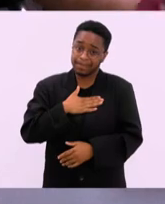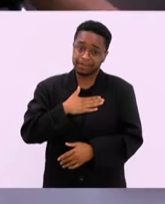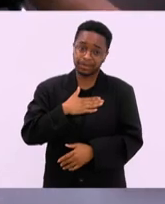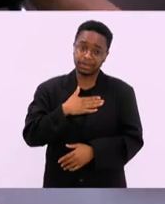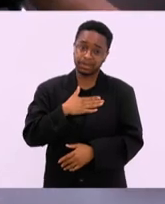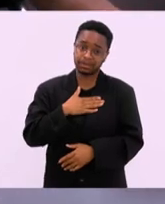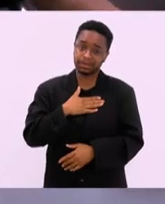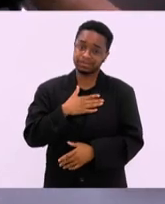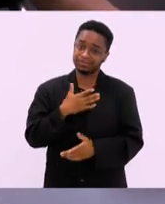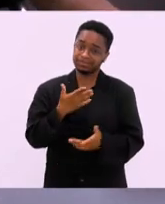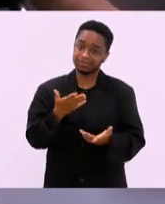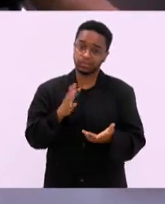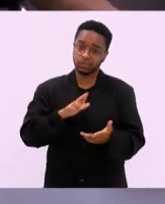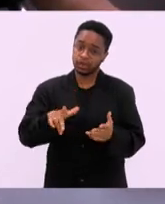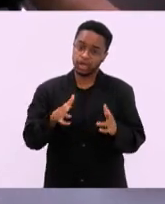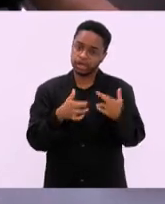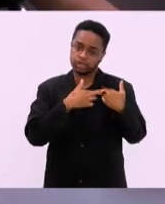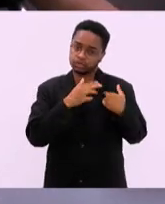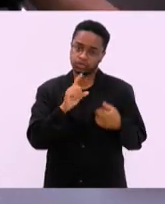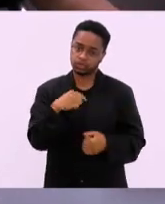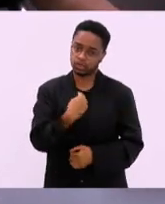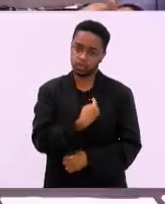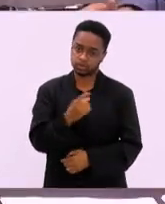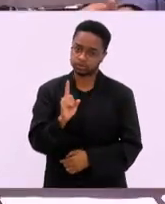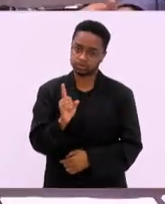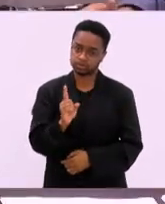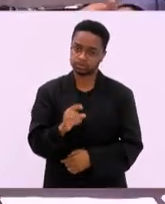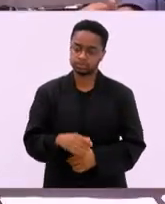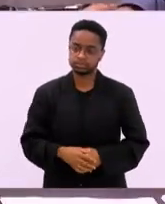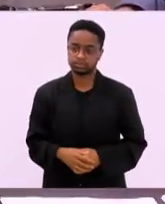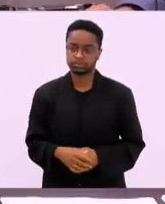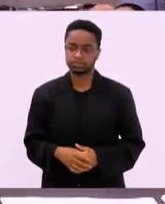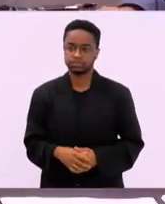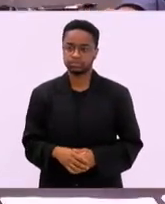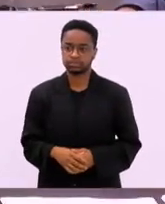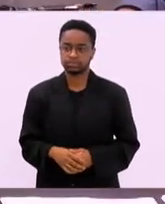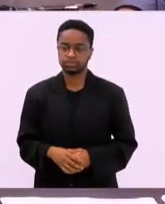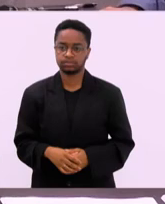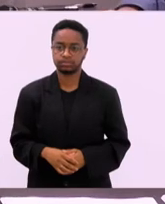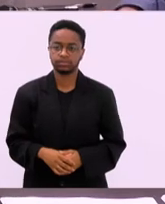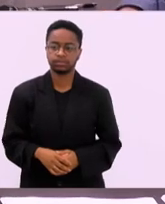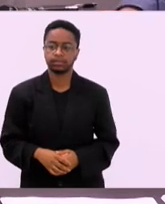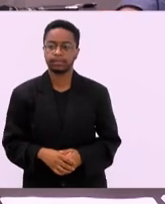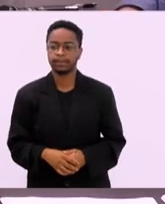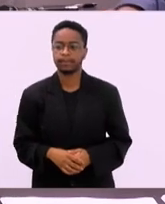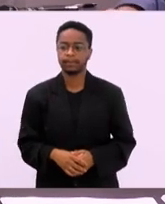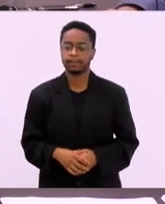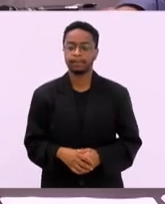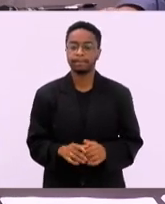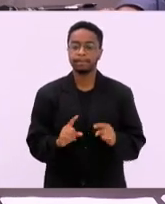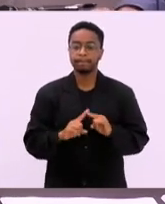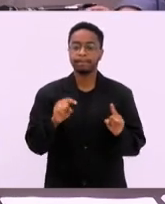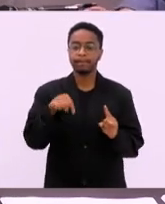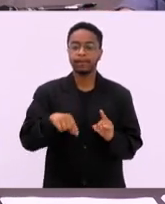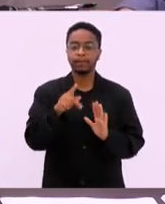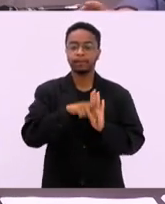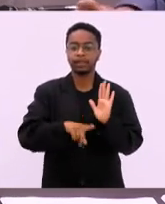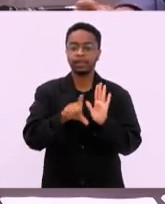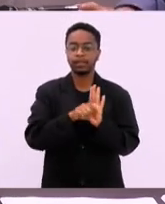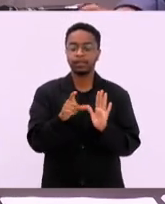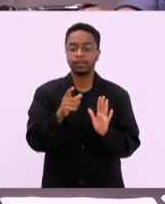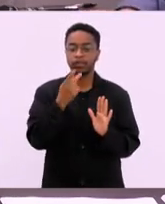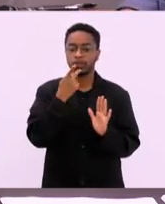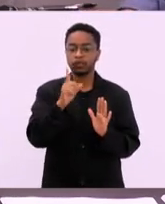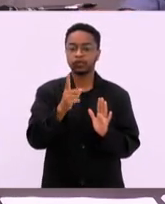invasão. Mas aqui não está tratando. Desculpa, me dá uma parte, deputado. Claro. Aqui o projeto de lei não está tratando, em